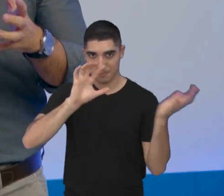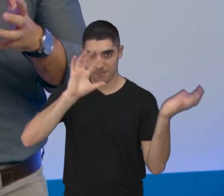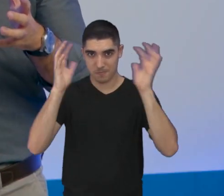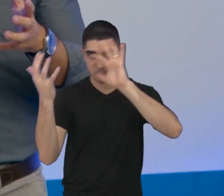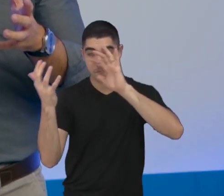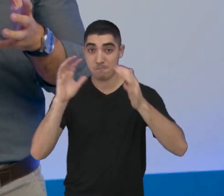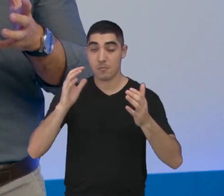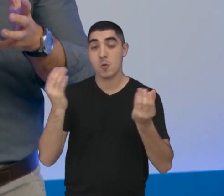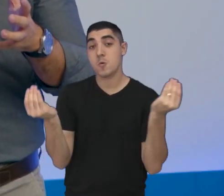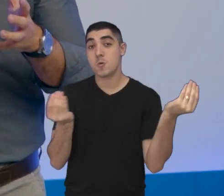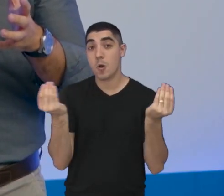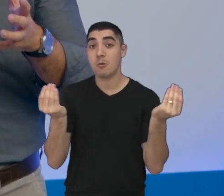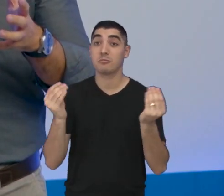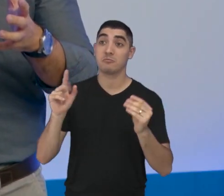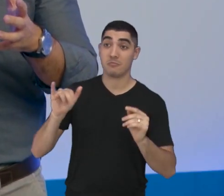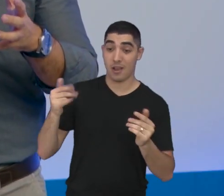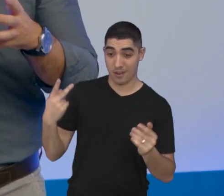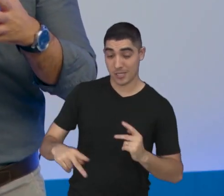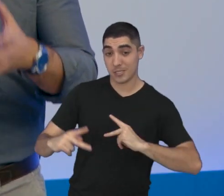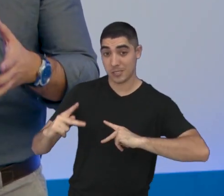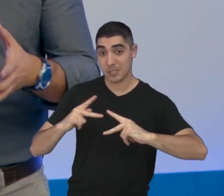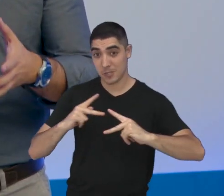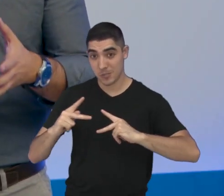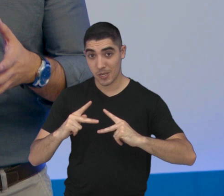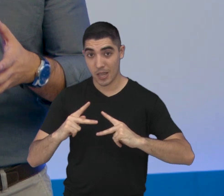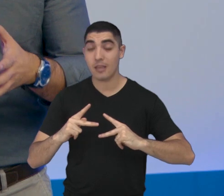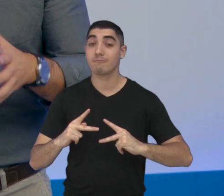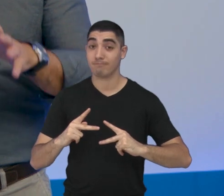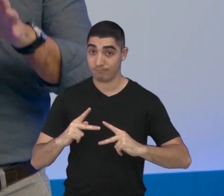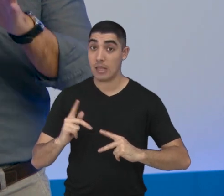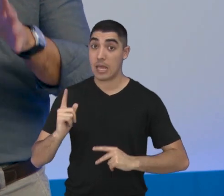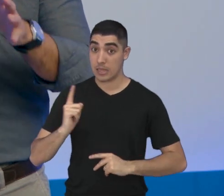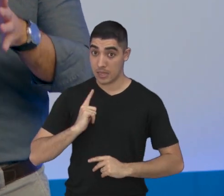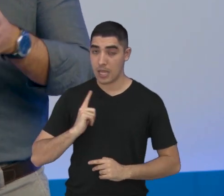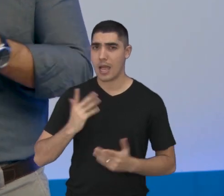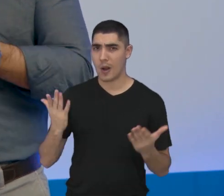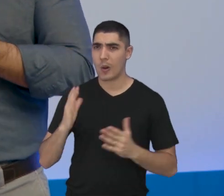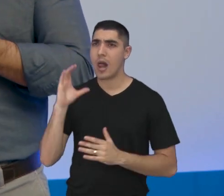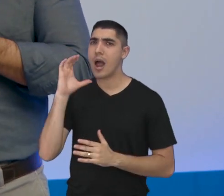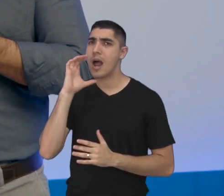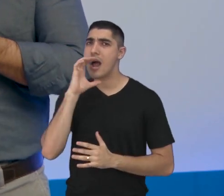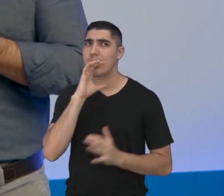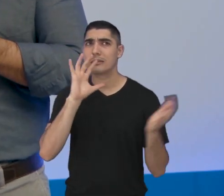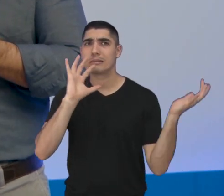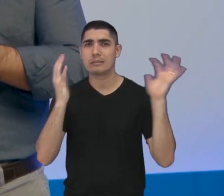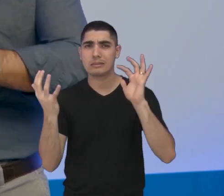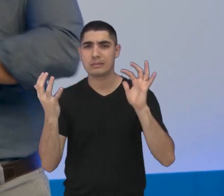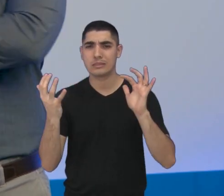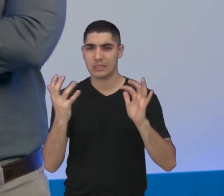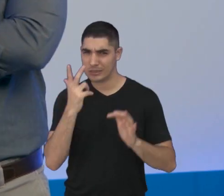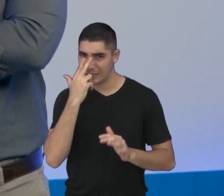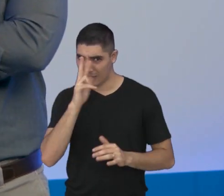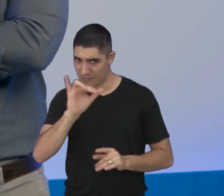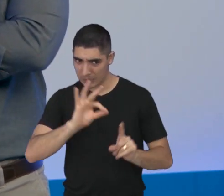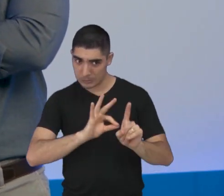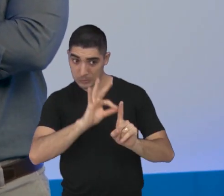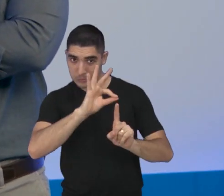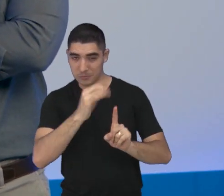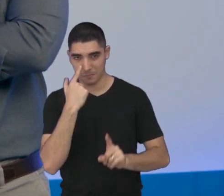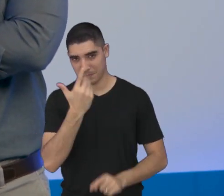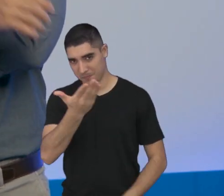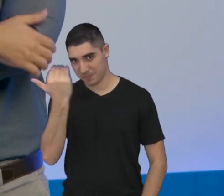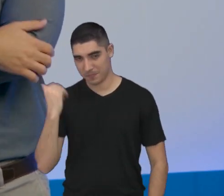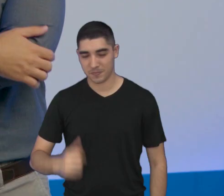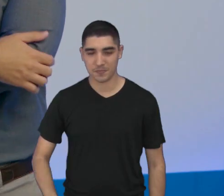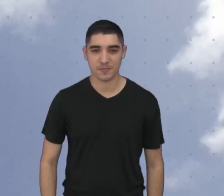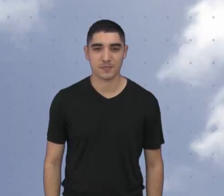de previsão do tempo, saber como ficam as temperaturas aqui em São José. A gente está enfrentando uma onda de calor, hein? Então será que vão estar altas?